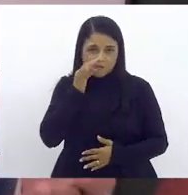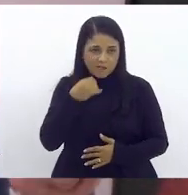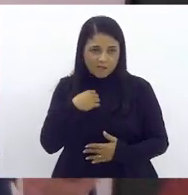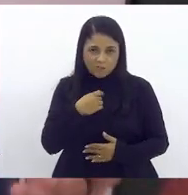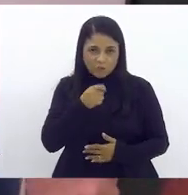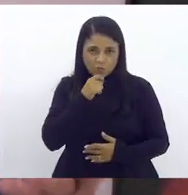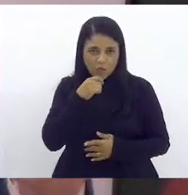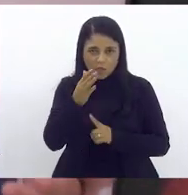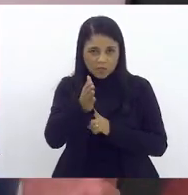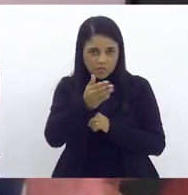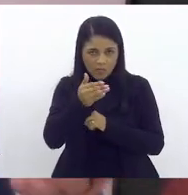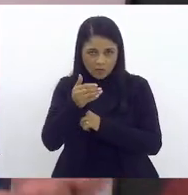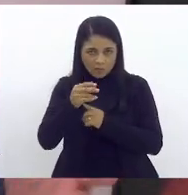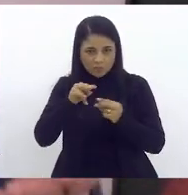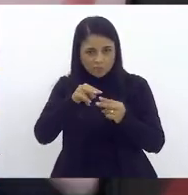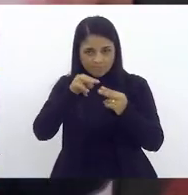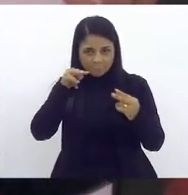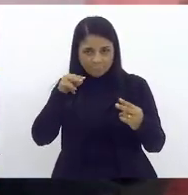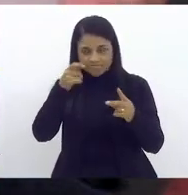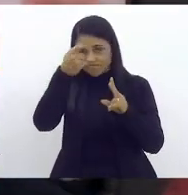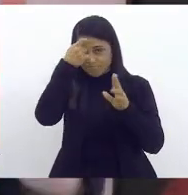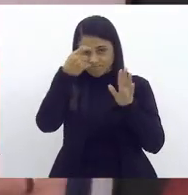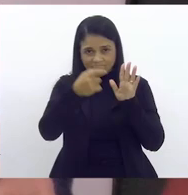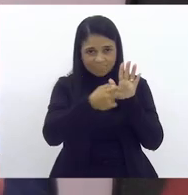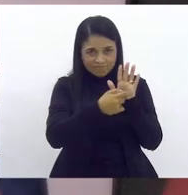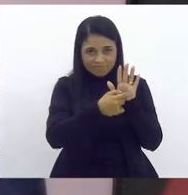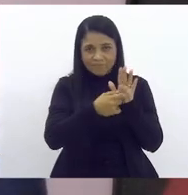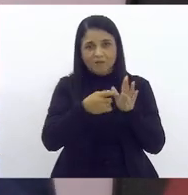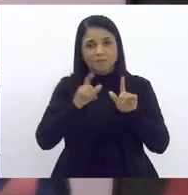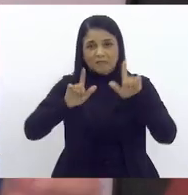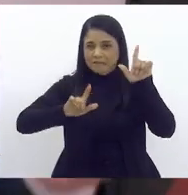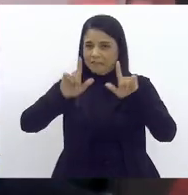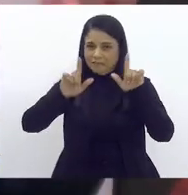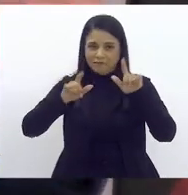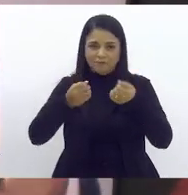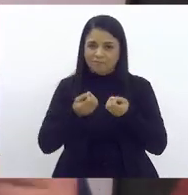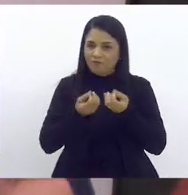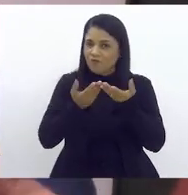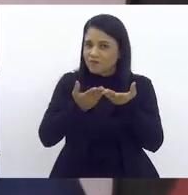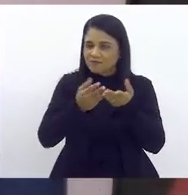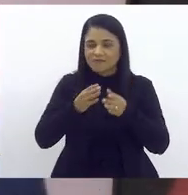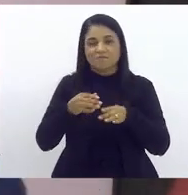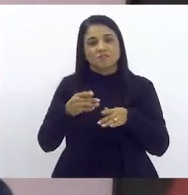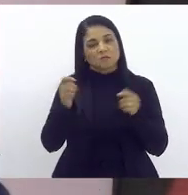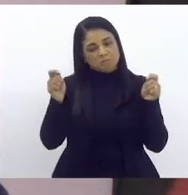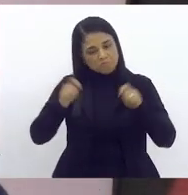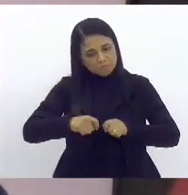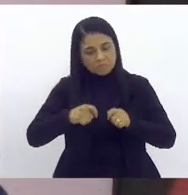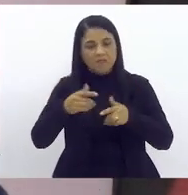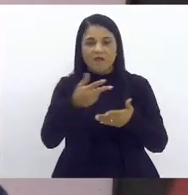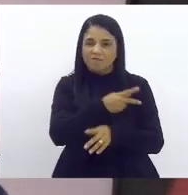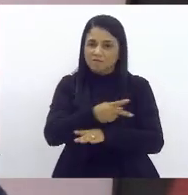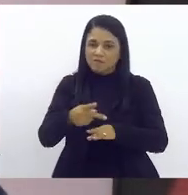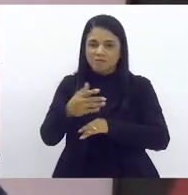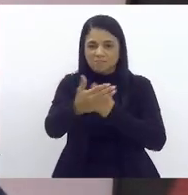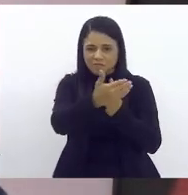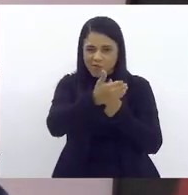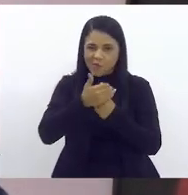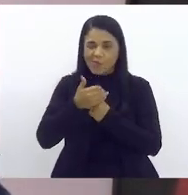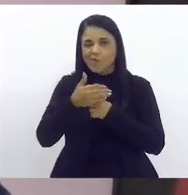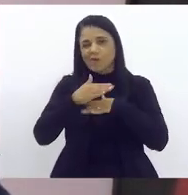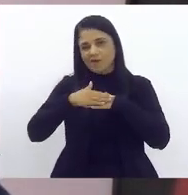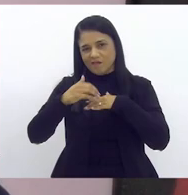temos tecnologia da inteligência artificial para passar um café pela televisão. Mas, quando puder, venha nos visitar, que a gente o acolhe com muito